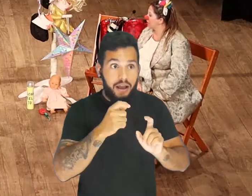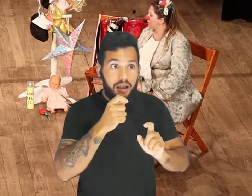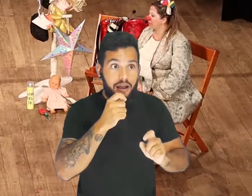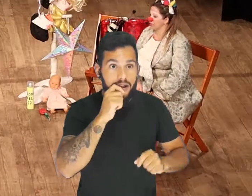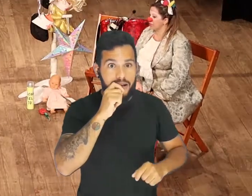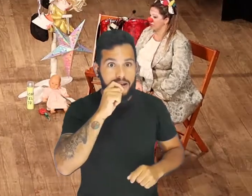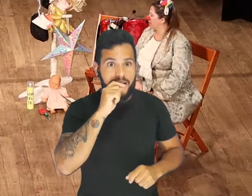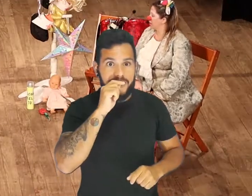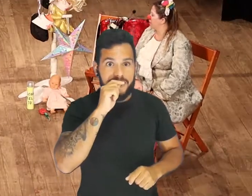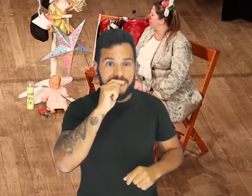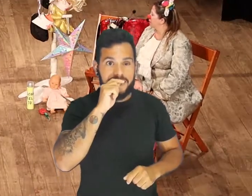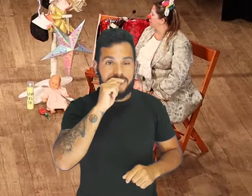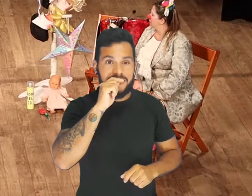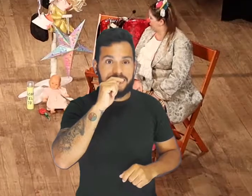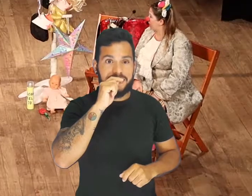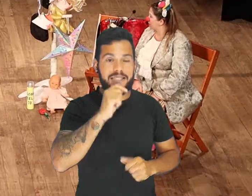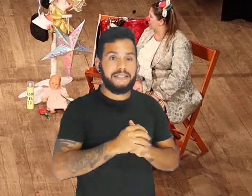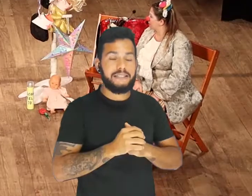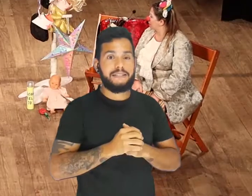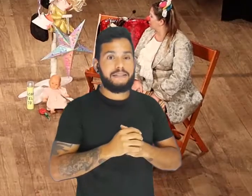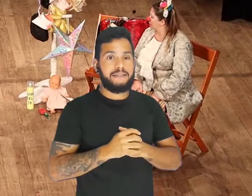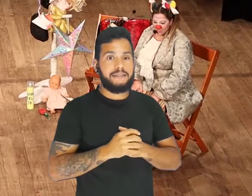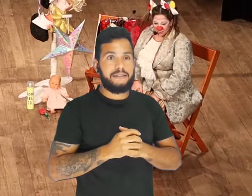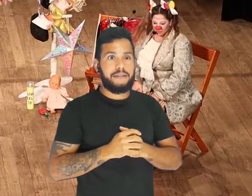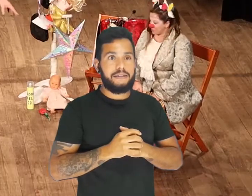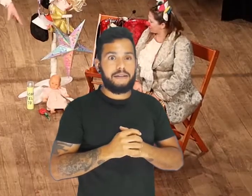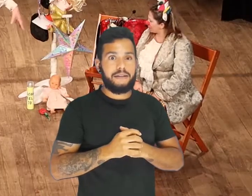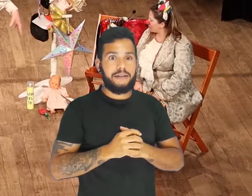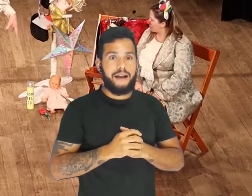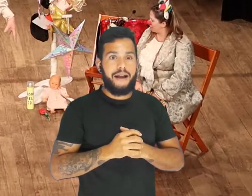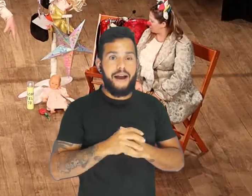gravidade. Gravidez, não. Gravidez?